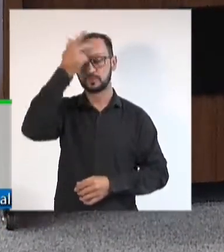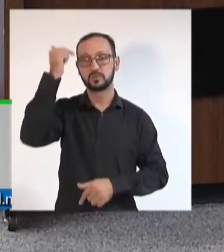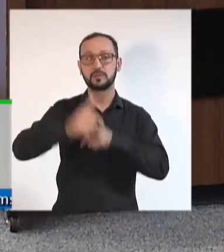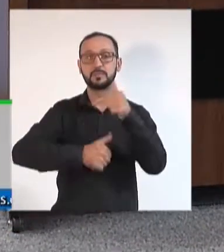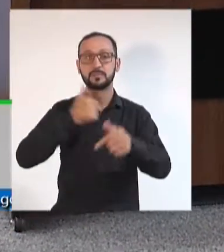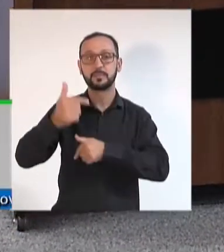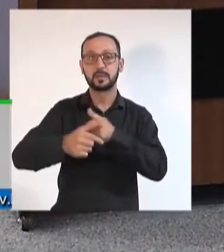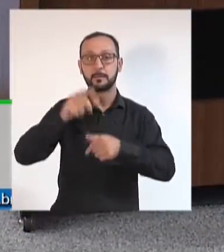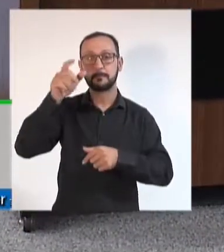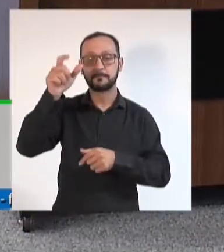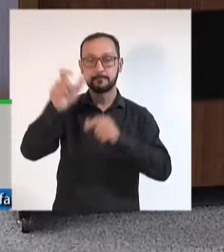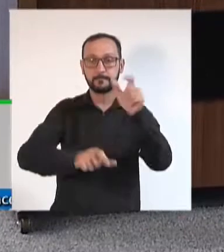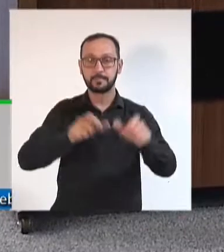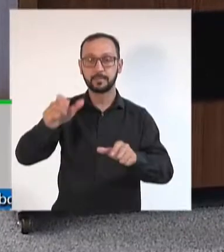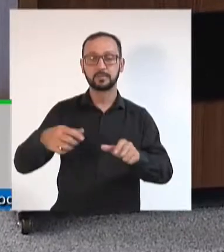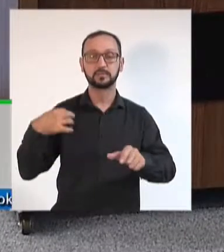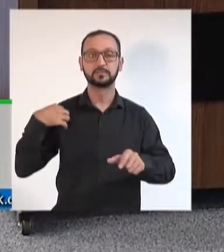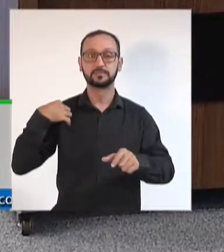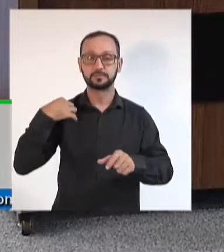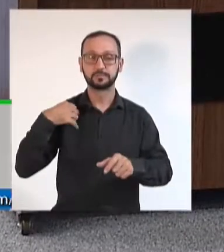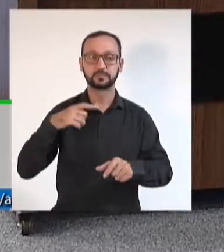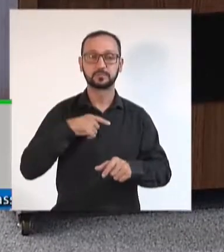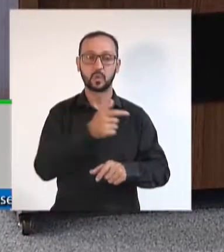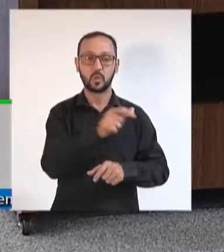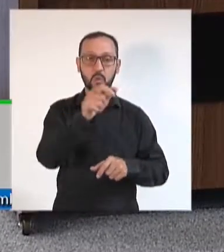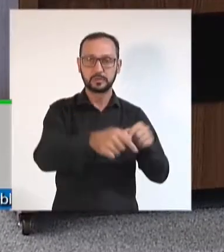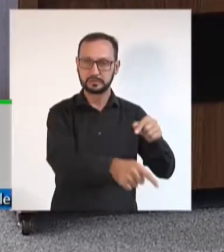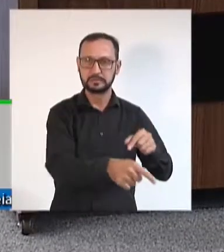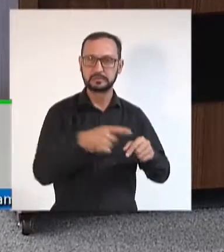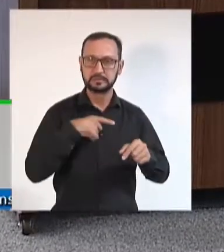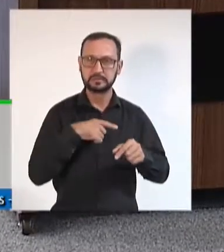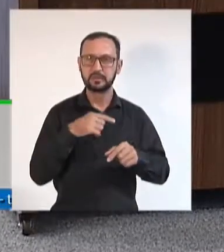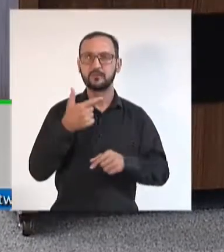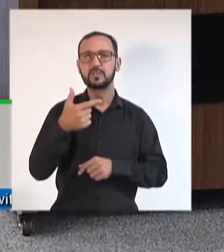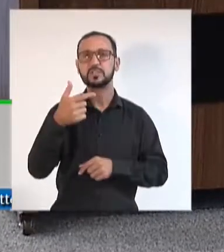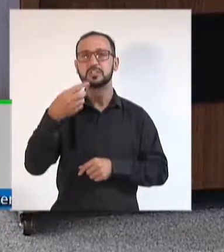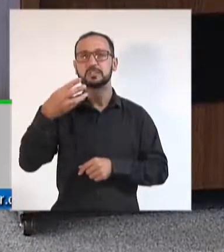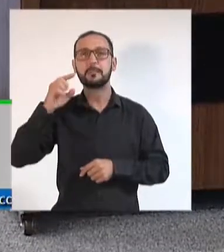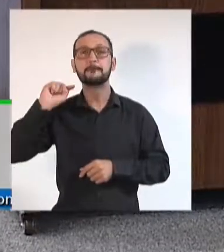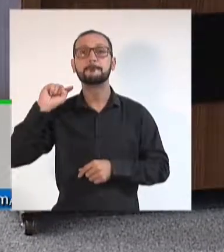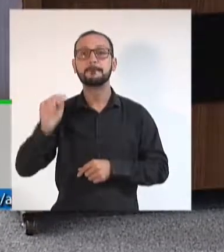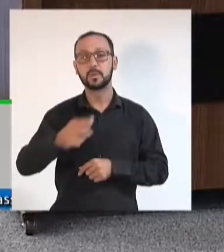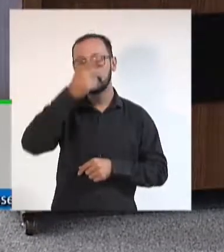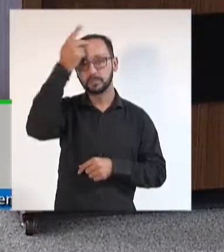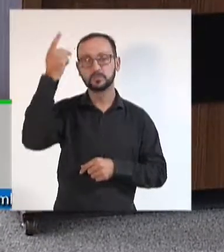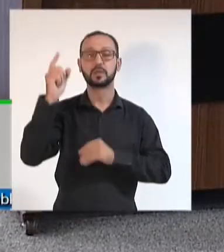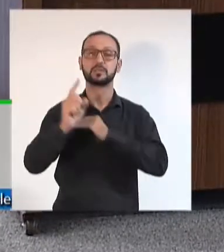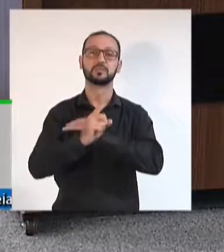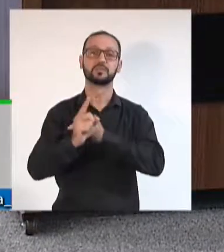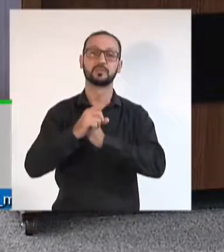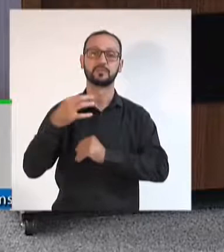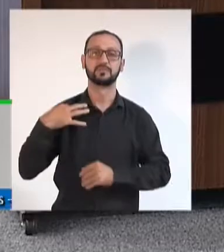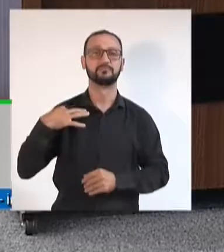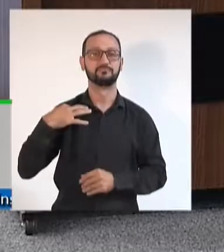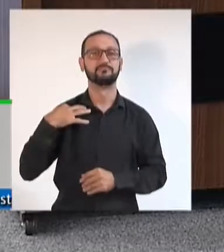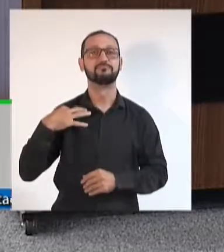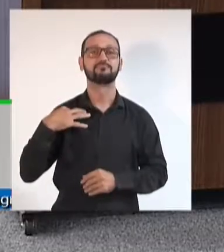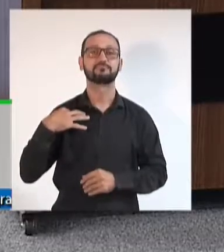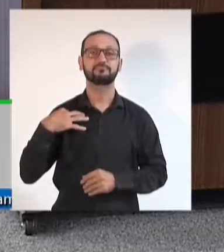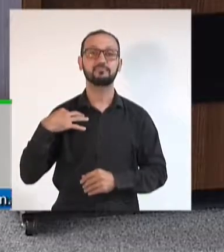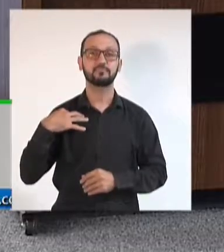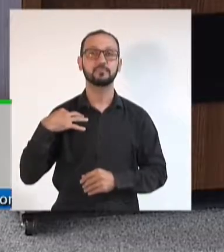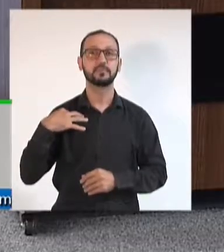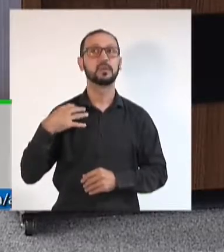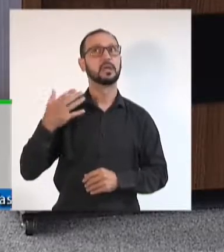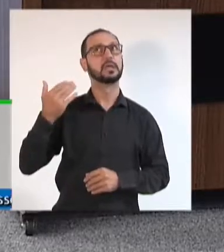voluntárias do Brasil, inclusive tem Aroê aqui, e outras tantas, nós somos 23 mil. Nós estamos né, já tivemos